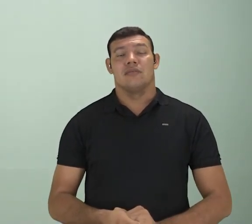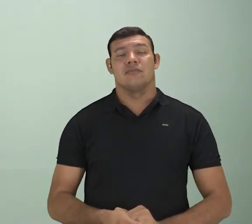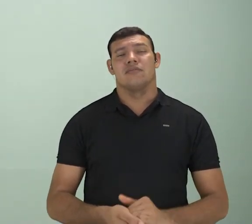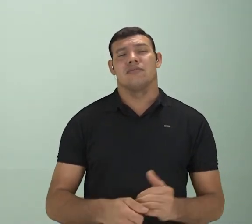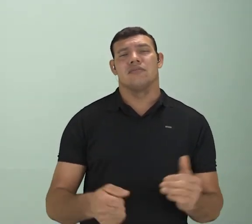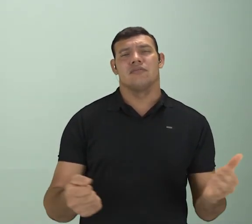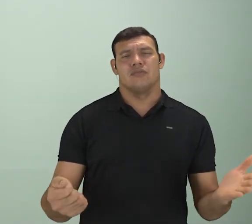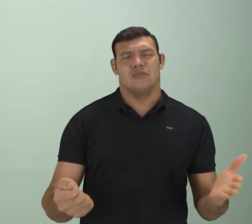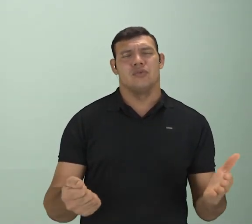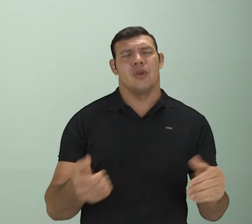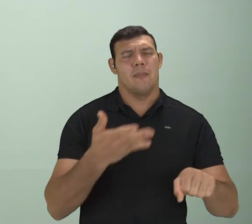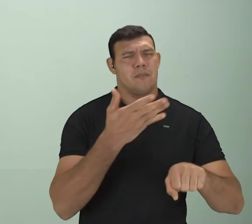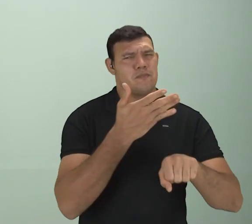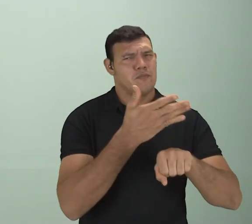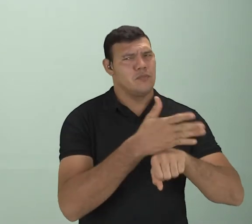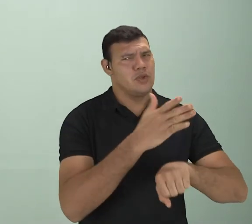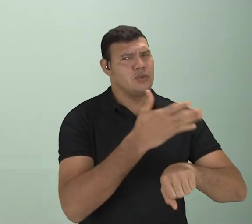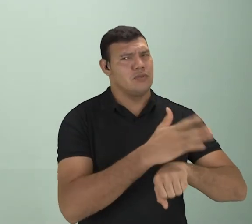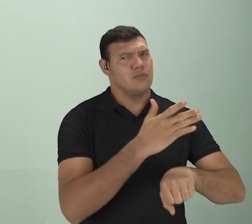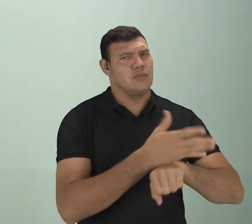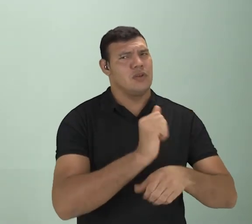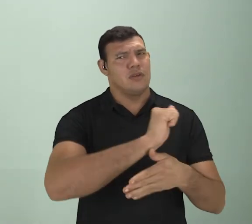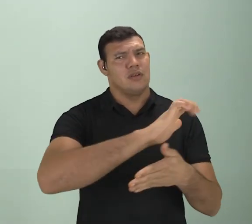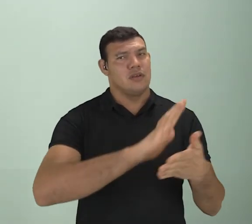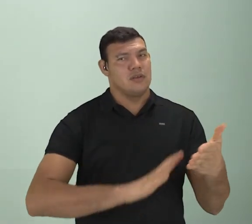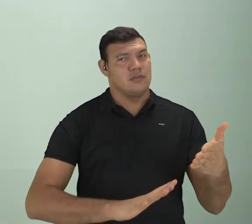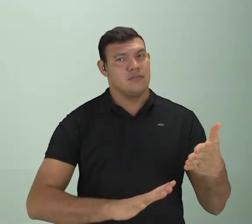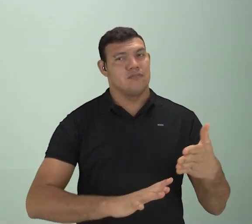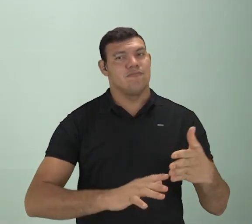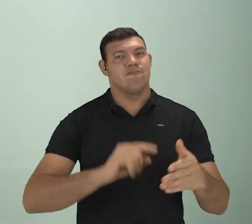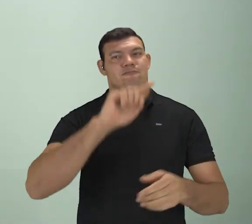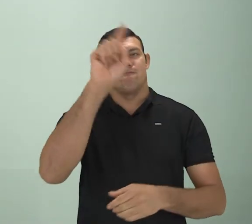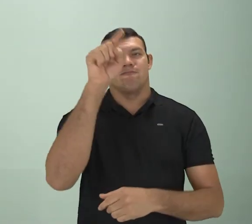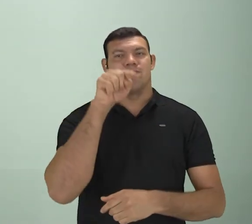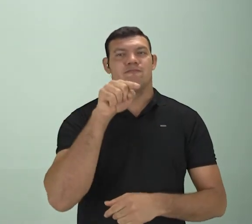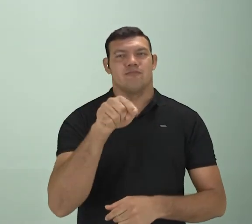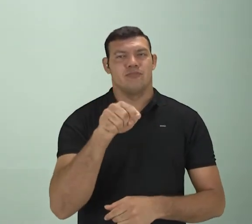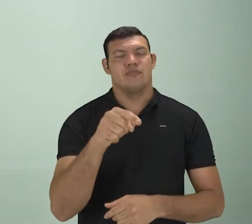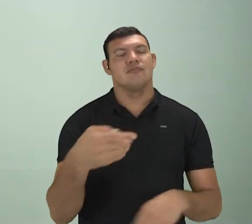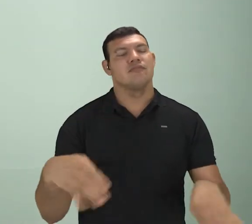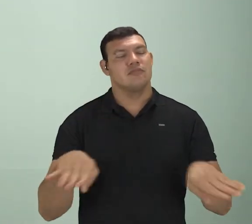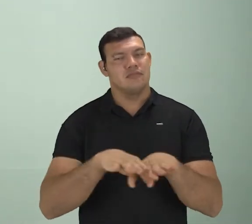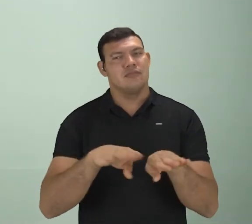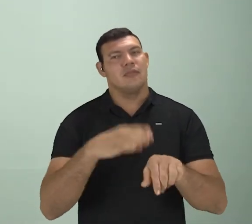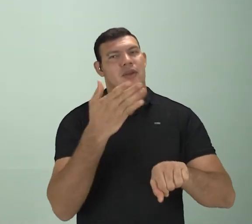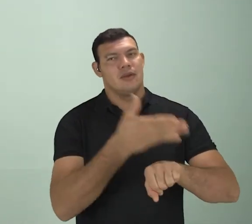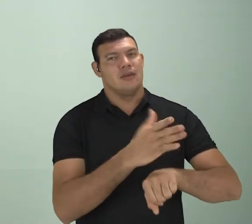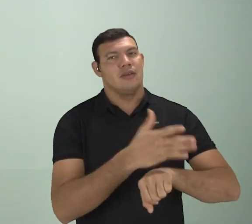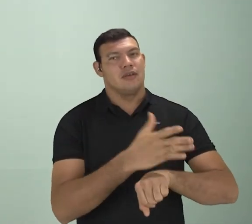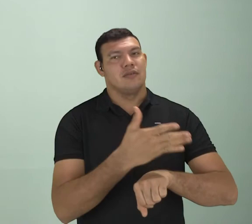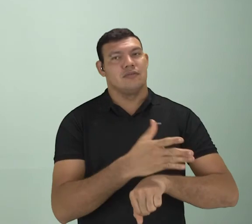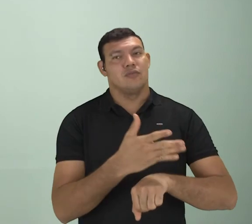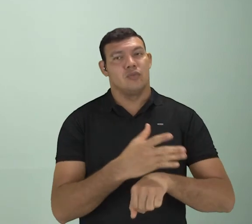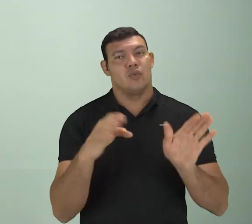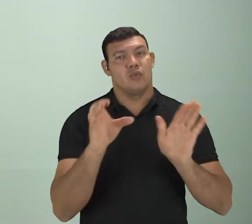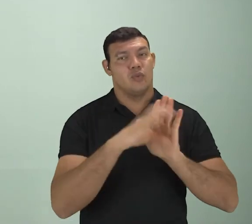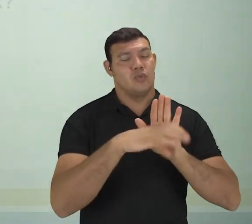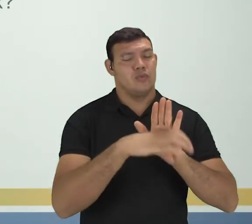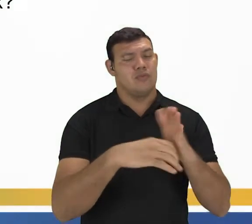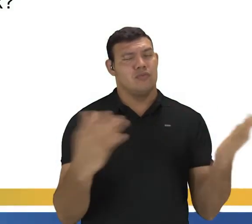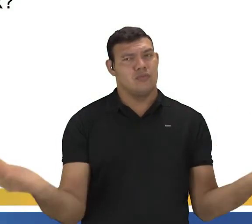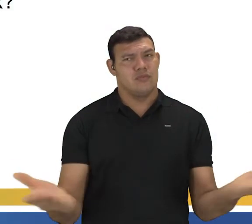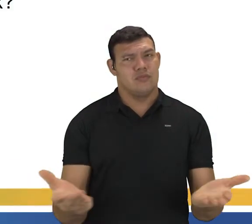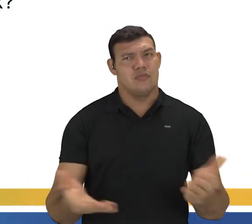os agora parte por um de exercícios na forma interrogativa que a gente possa participar tudo que nós temos hoje eu